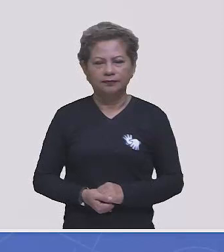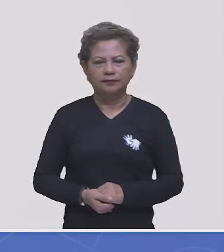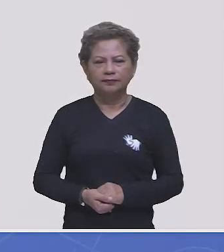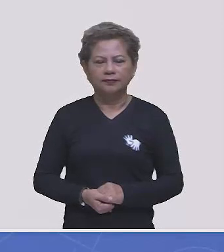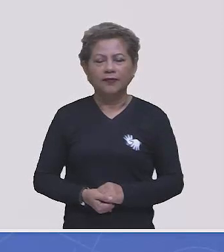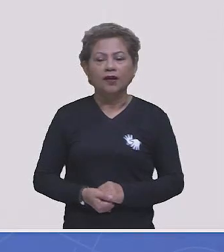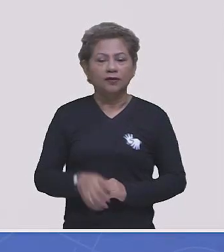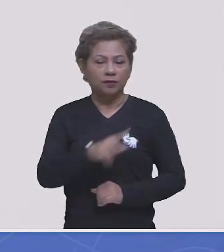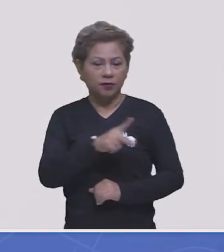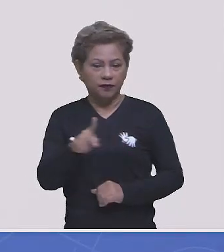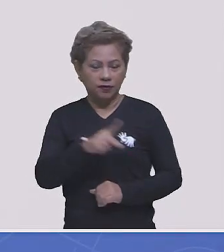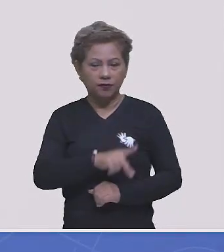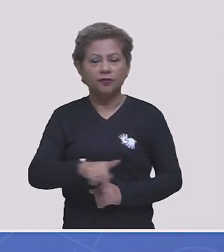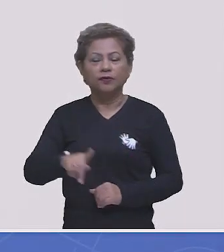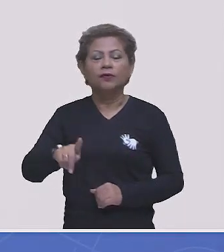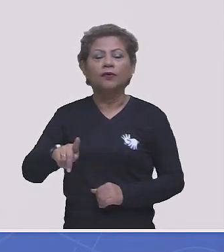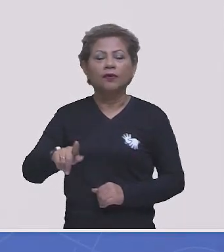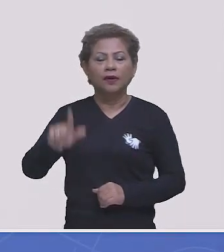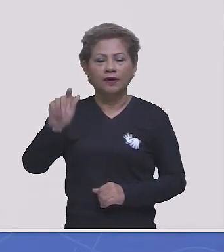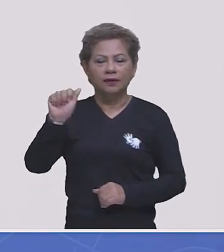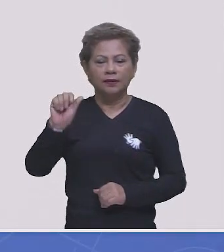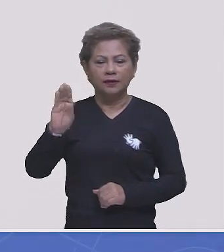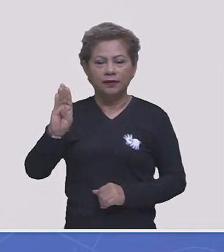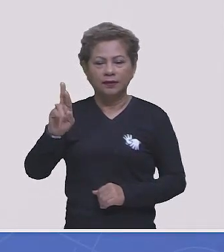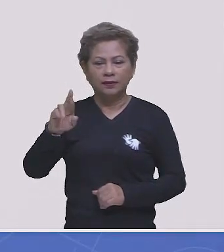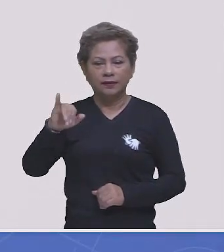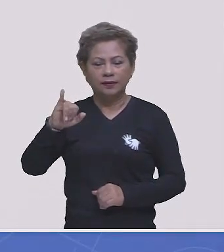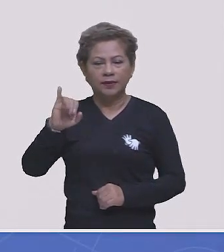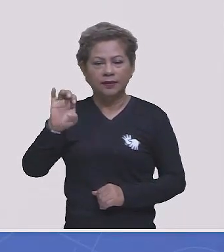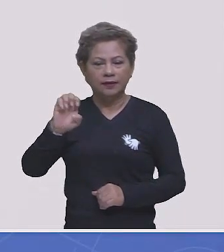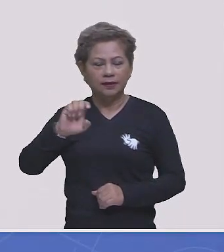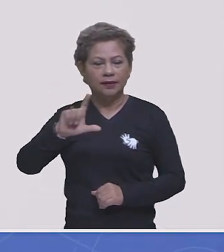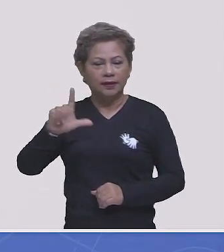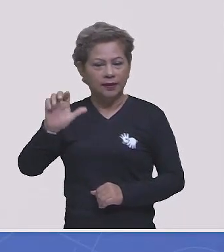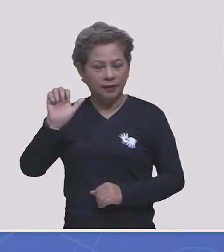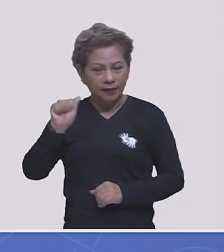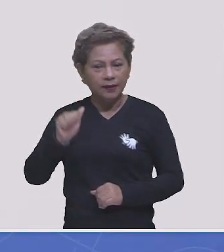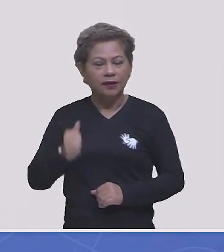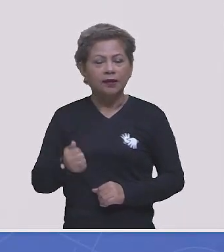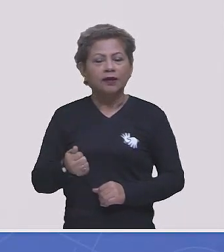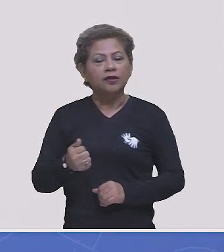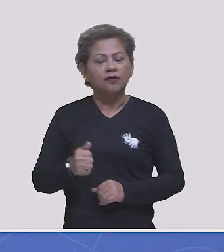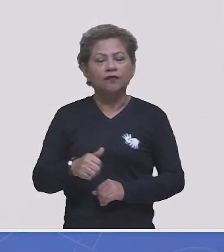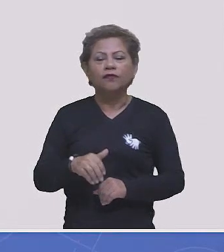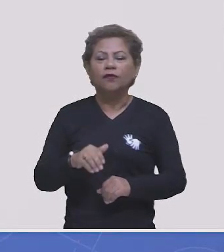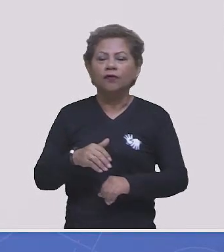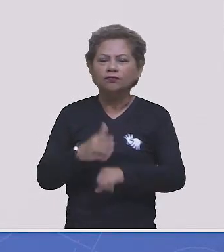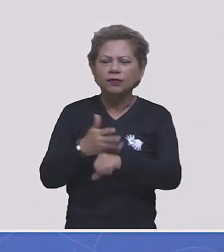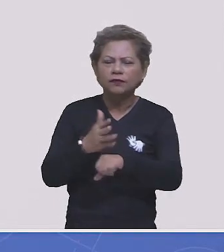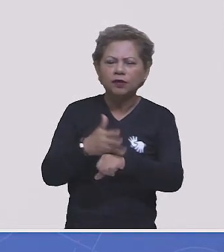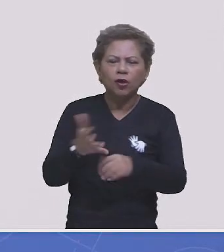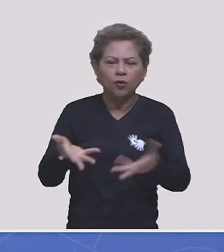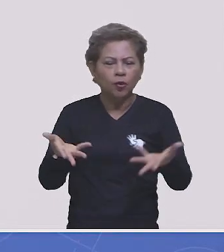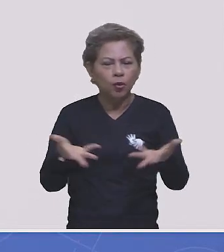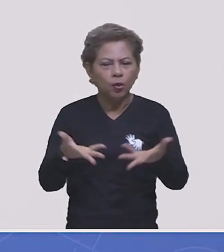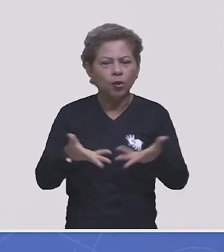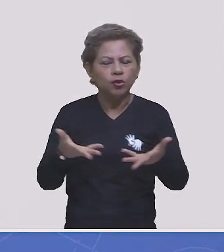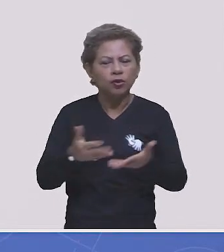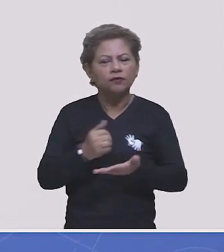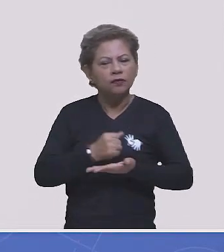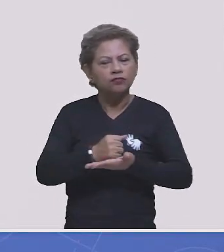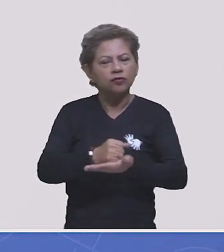Eu sou a professora Gabriela de Artes e vou estar acompanhando vocês durante essa correção do nosso exercitando. Eu tenho certeza que vocês,